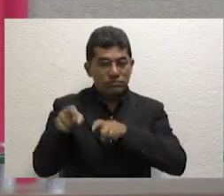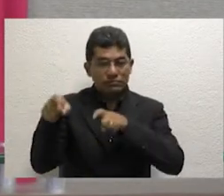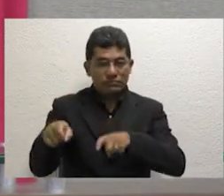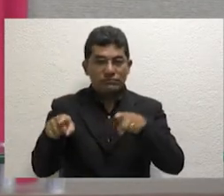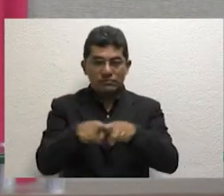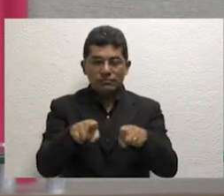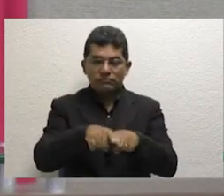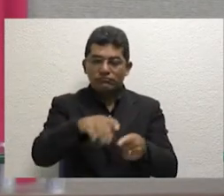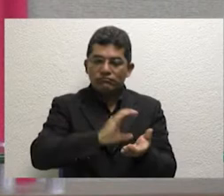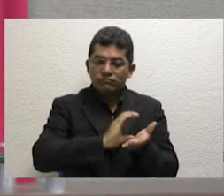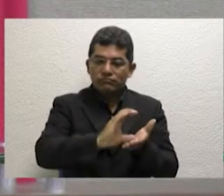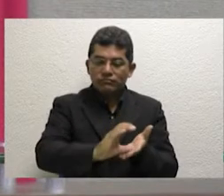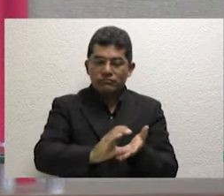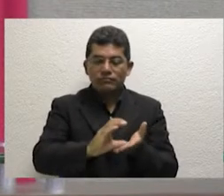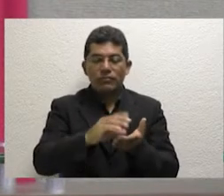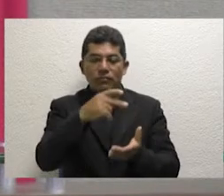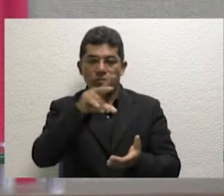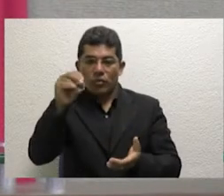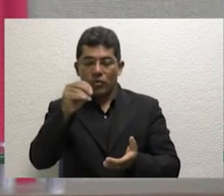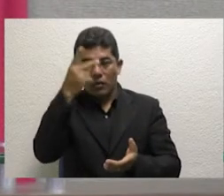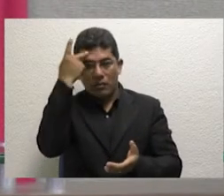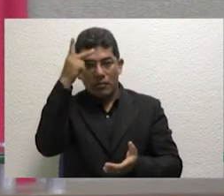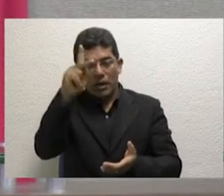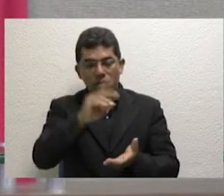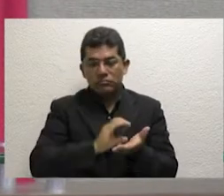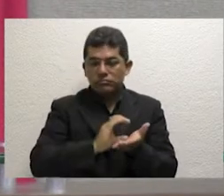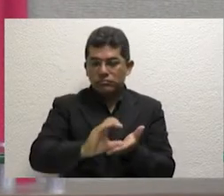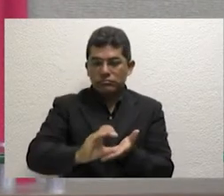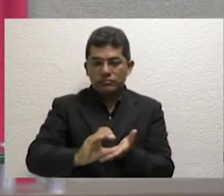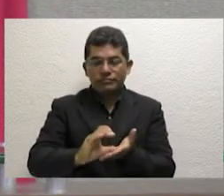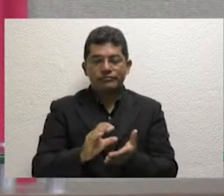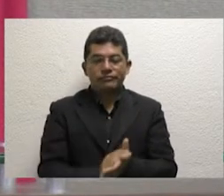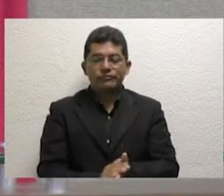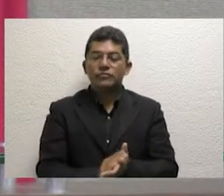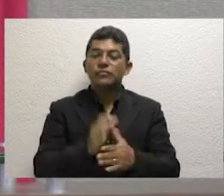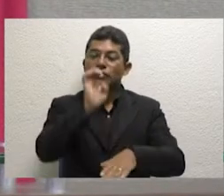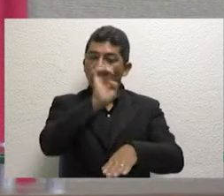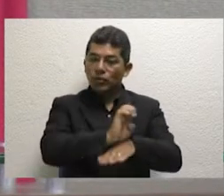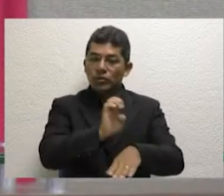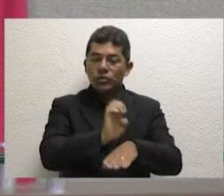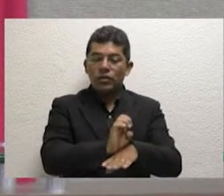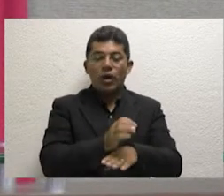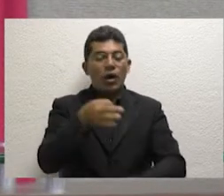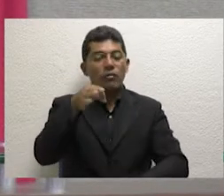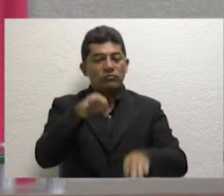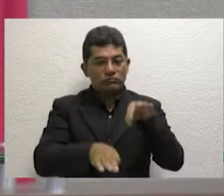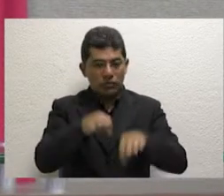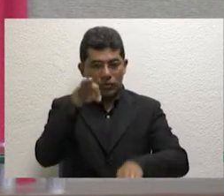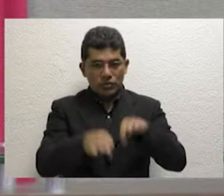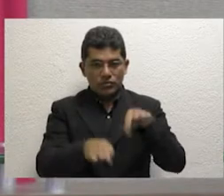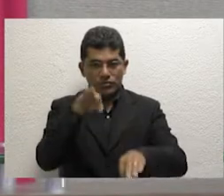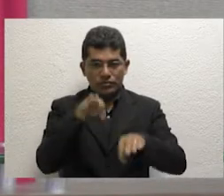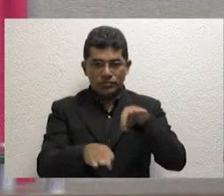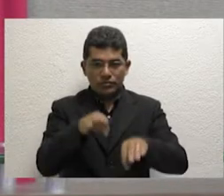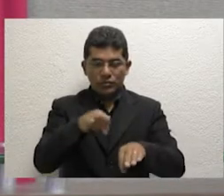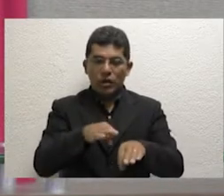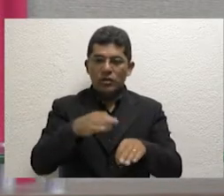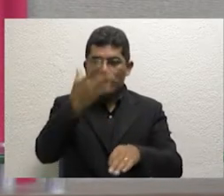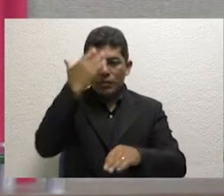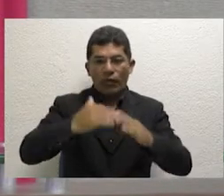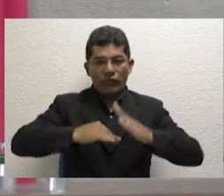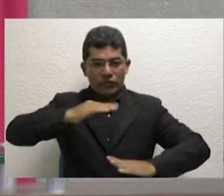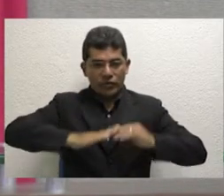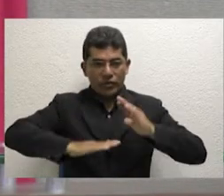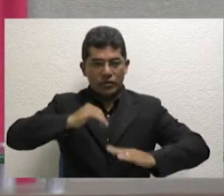ali no polo moveleiro para investir no nosso Estado, produção de mãos de obras,